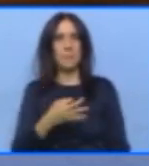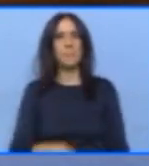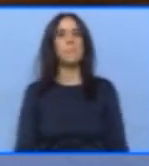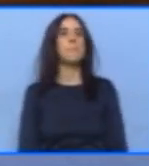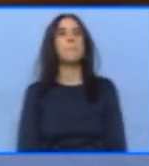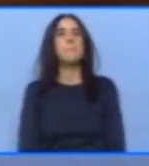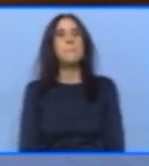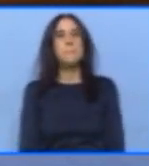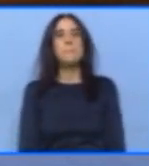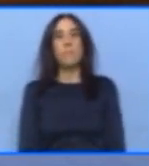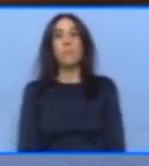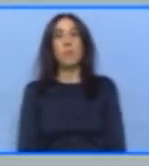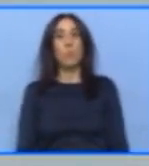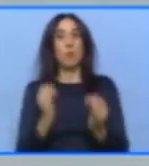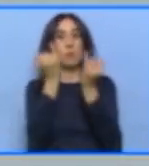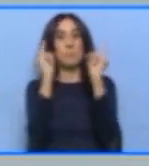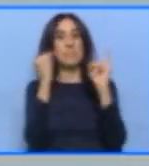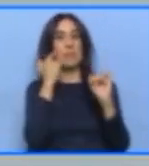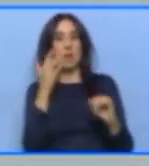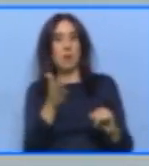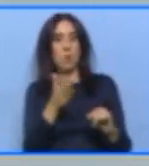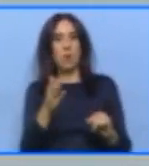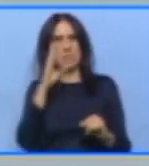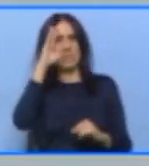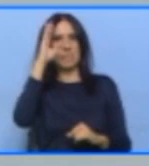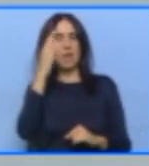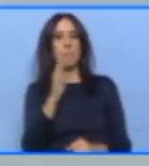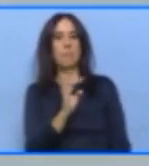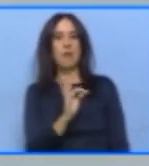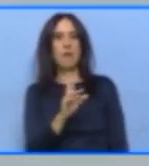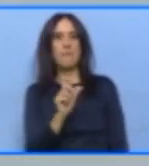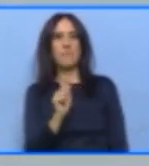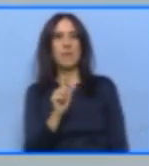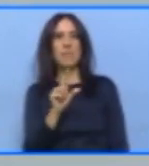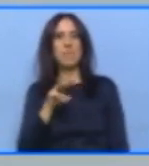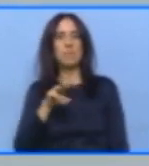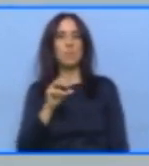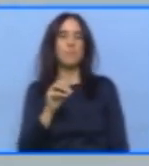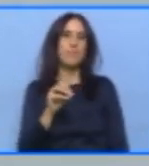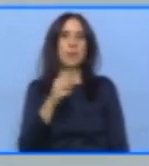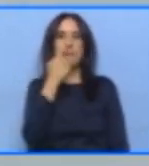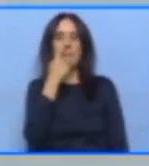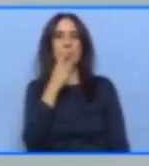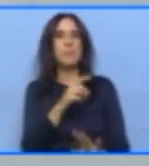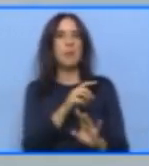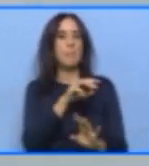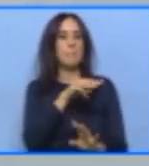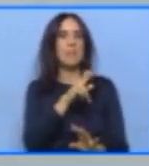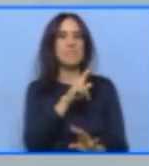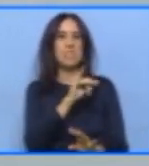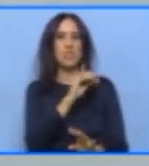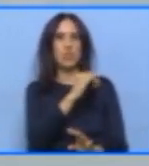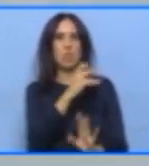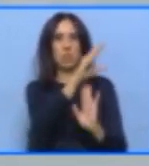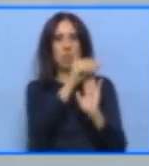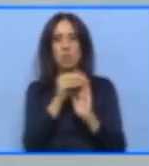da independência, como sabemos, a Frelimo optou por uma política de inspiração marxista-leninista, chamemos-lhe o que quiser,